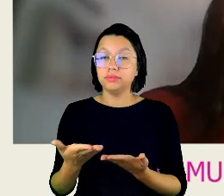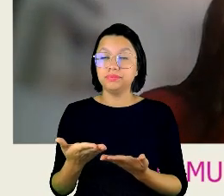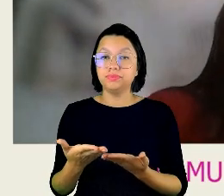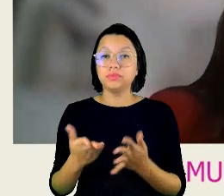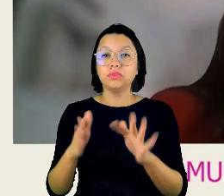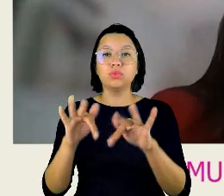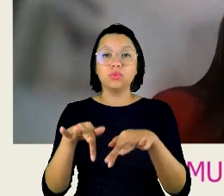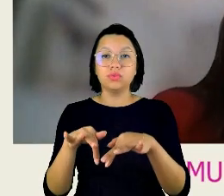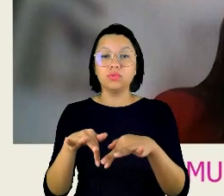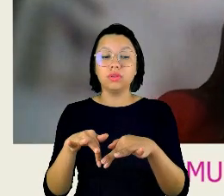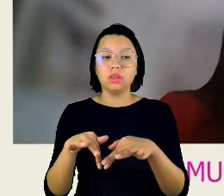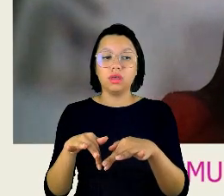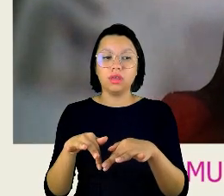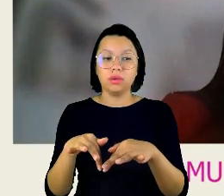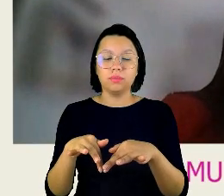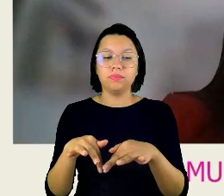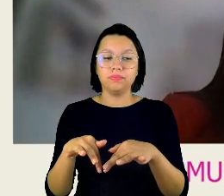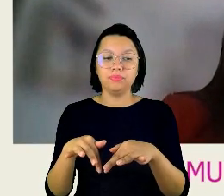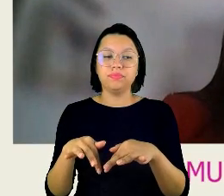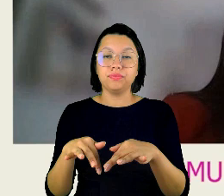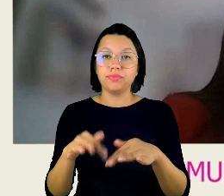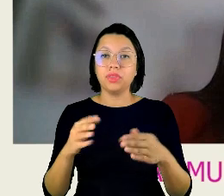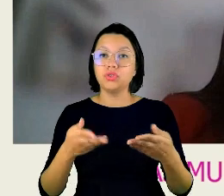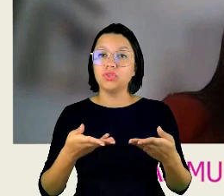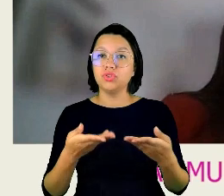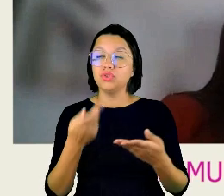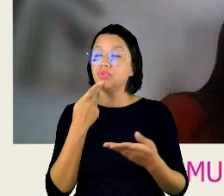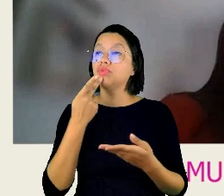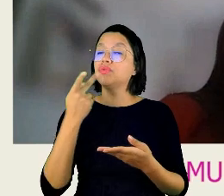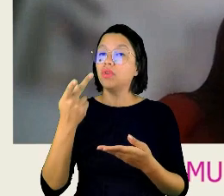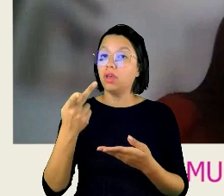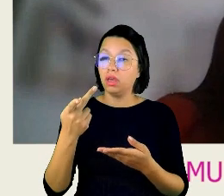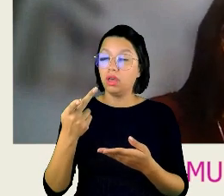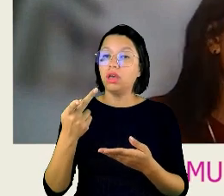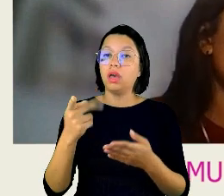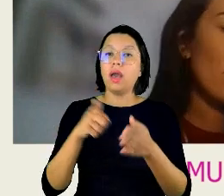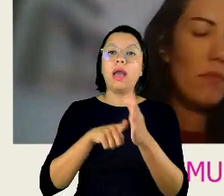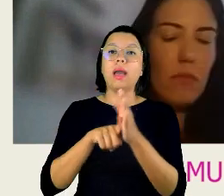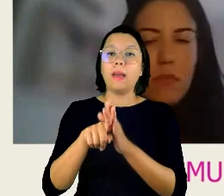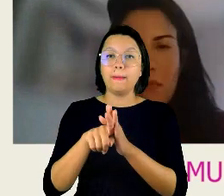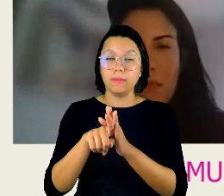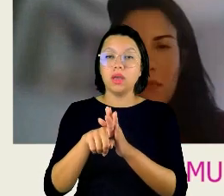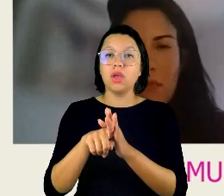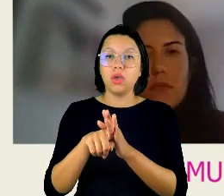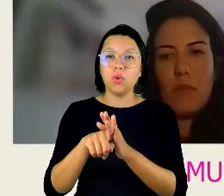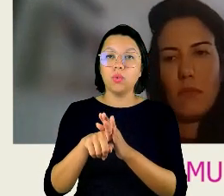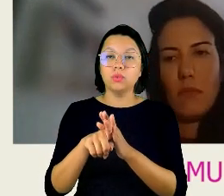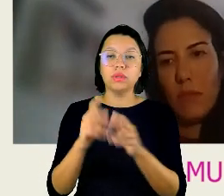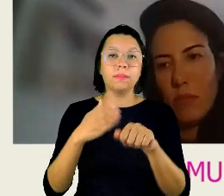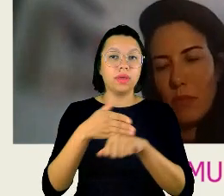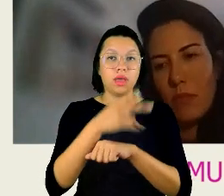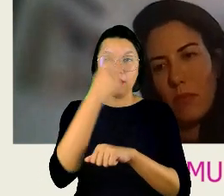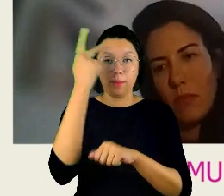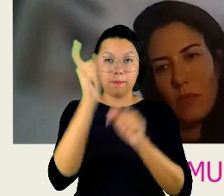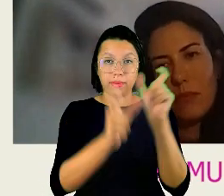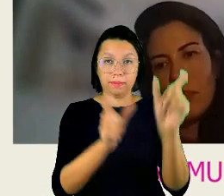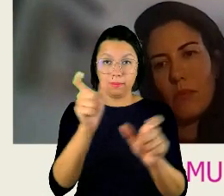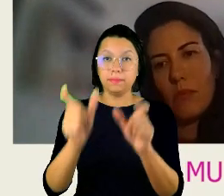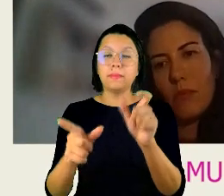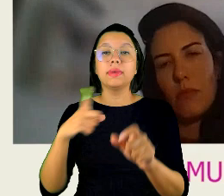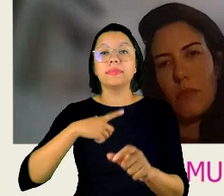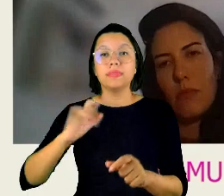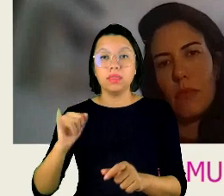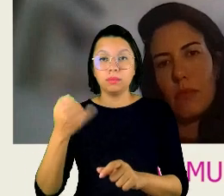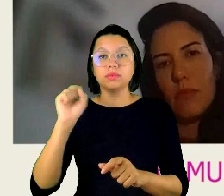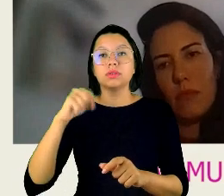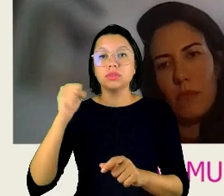e no final a gente repassa essas perguntas para as participantes, e a gente vai ter uma oportunidade,